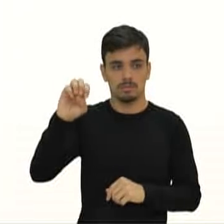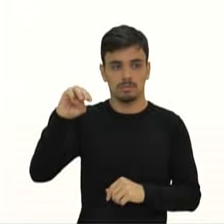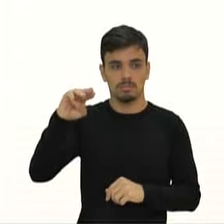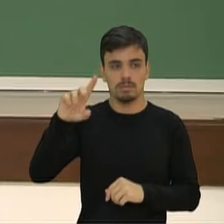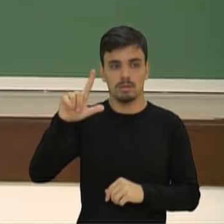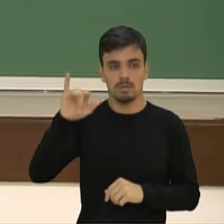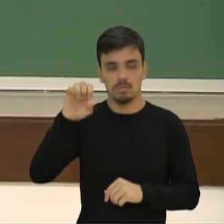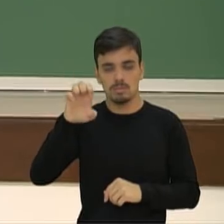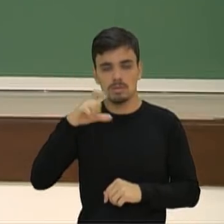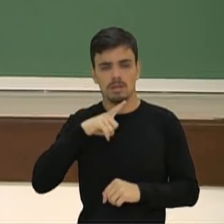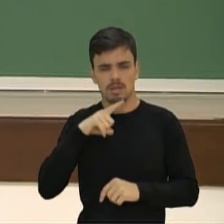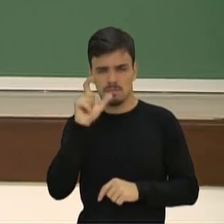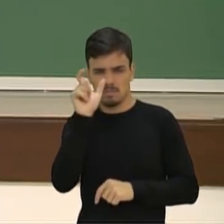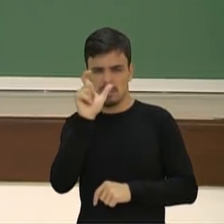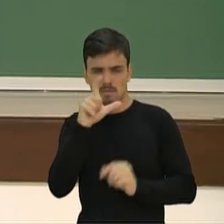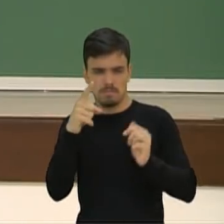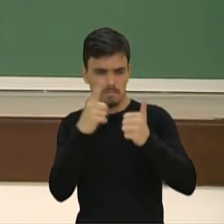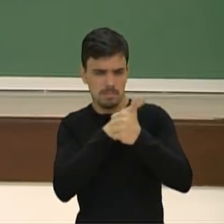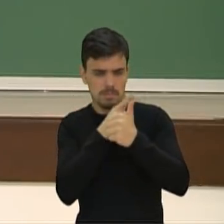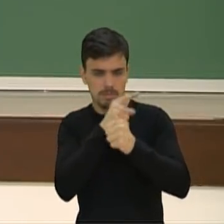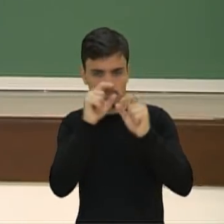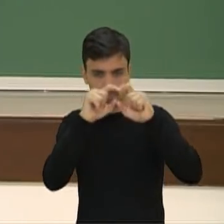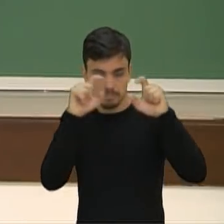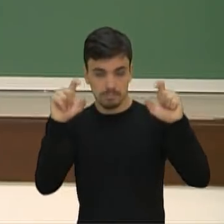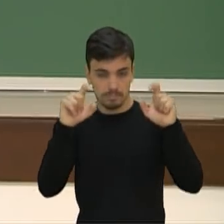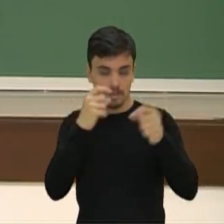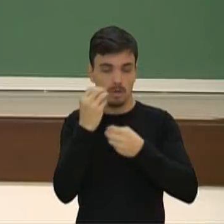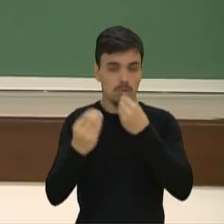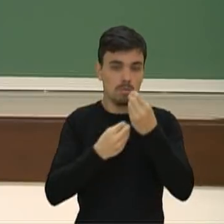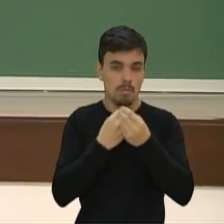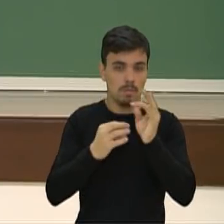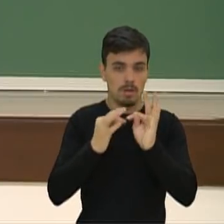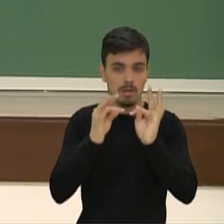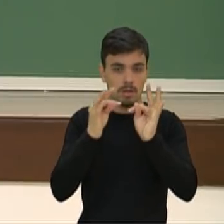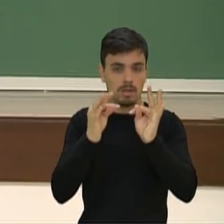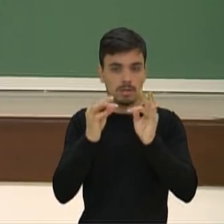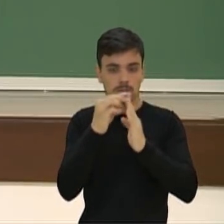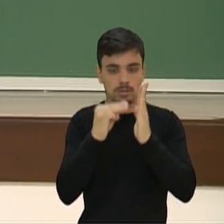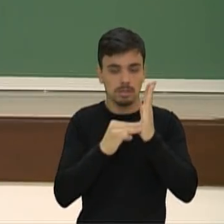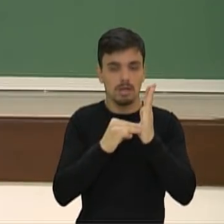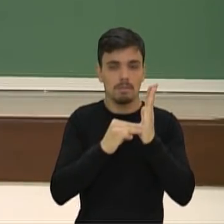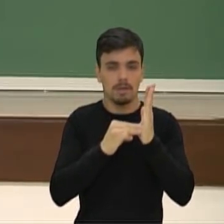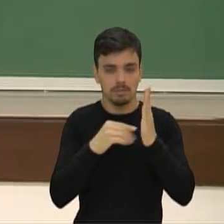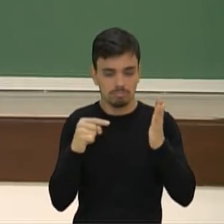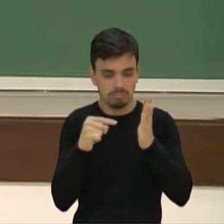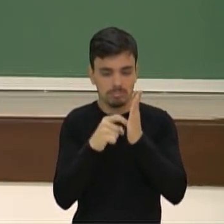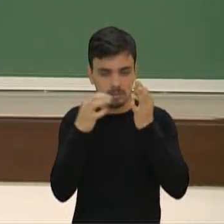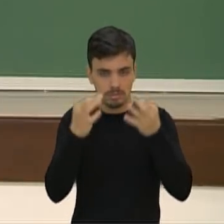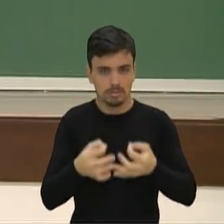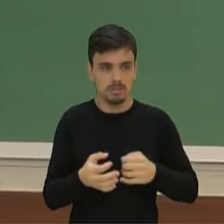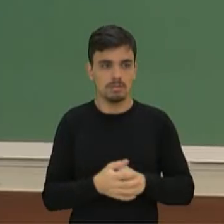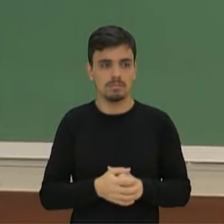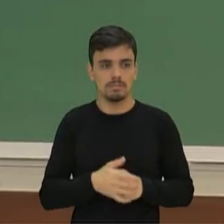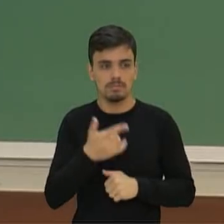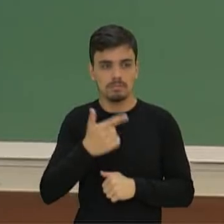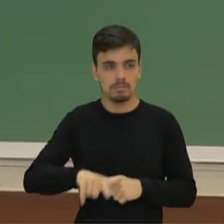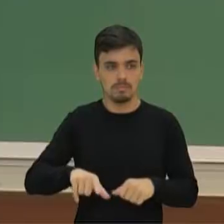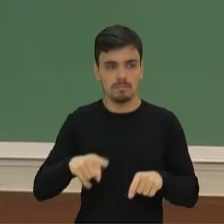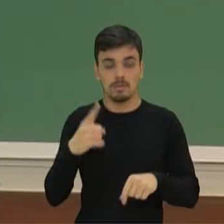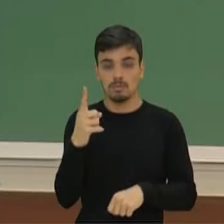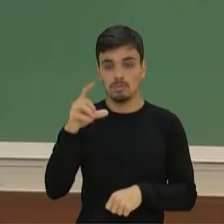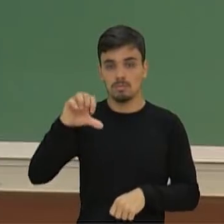trouxe esse aspecto para você fazer uma cirurgia que fosse de maneira um pouco mais pontual, ok? Me acompanhe na tela novamente. Já